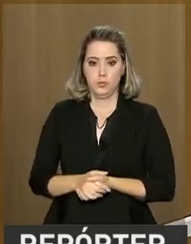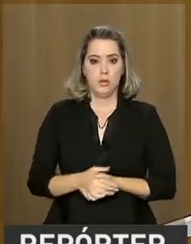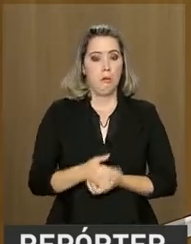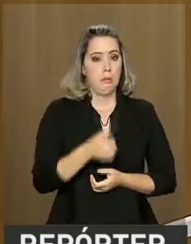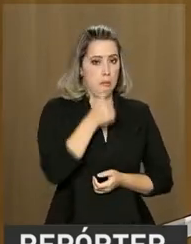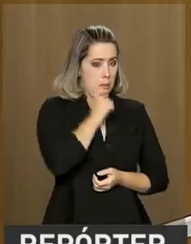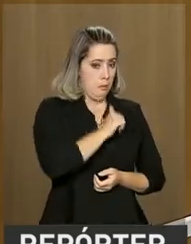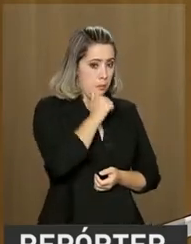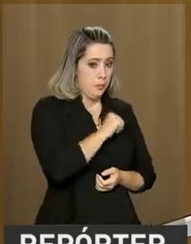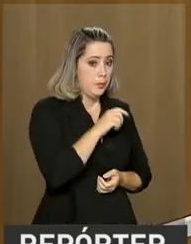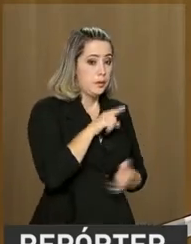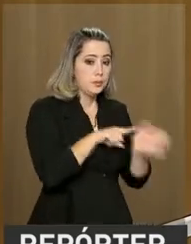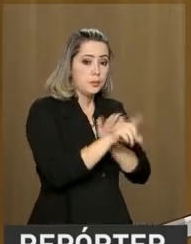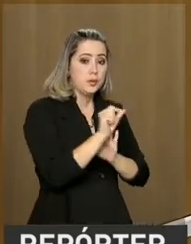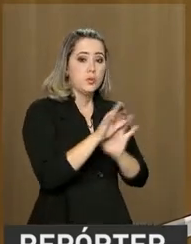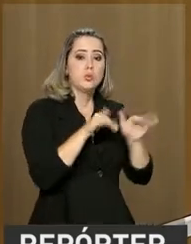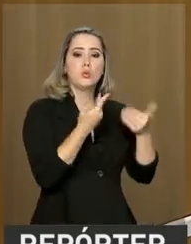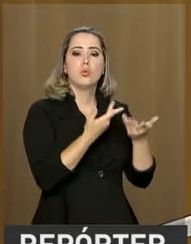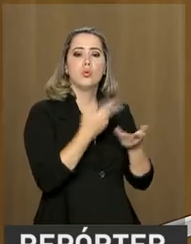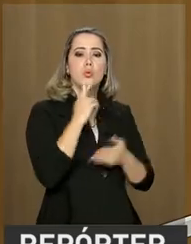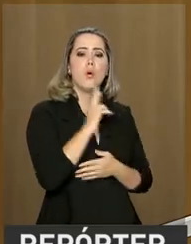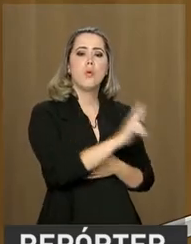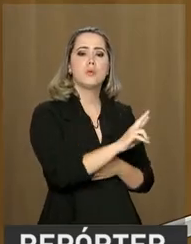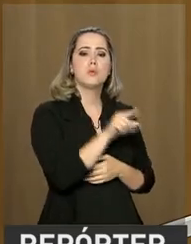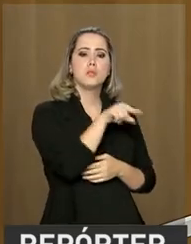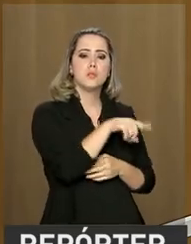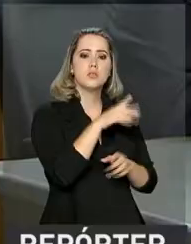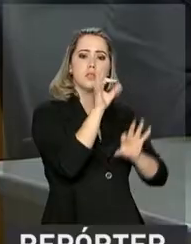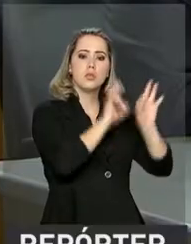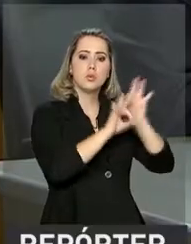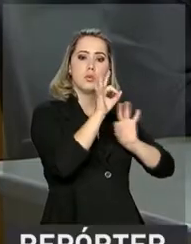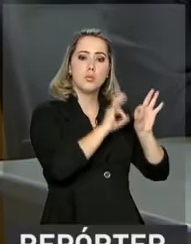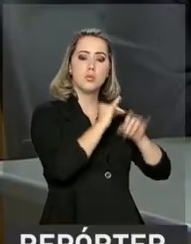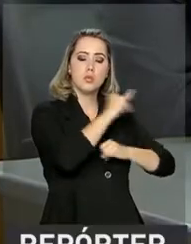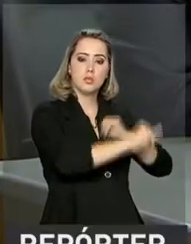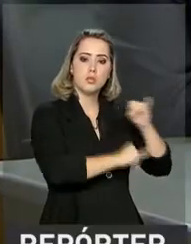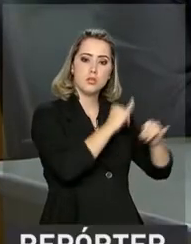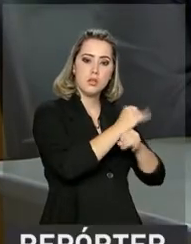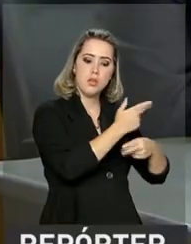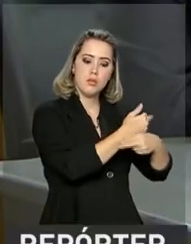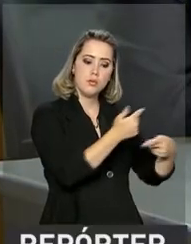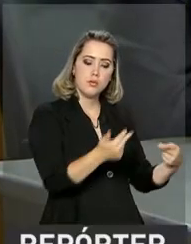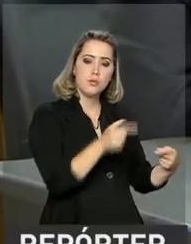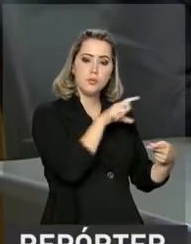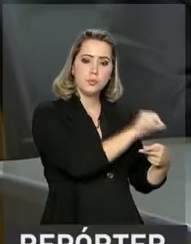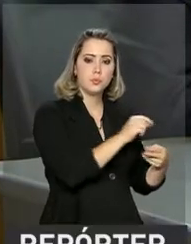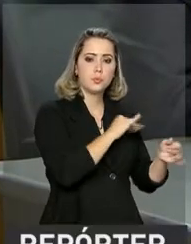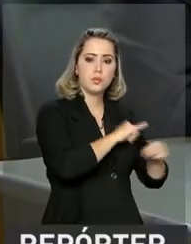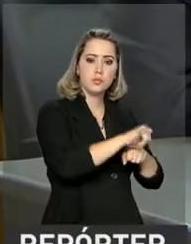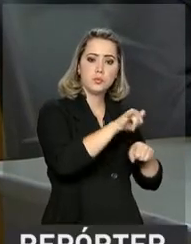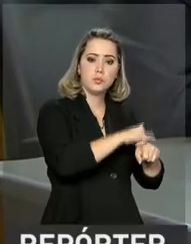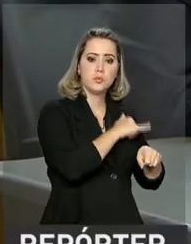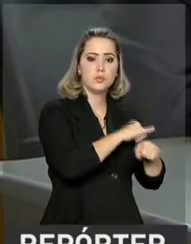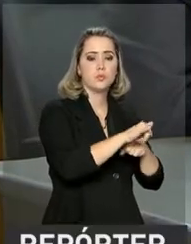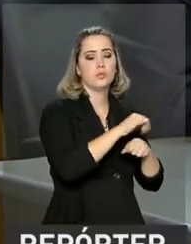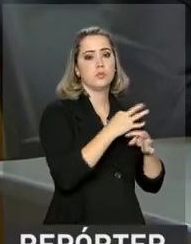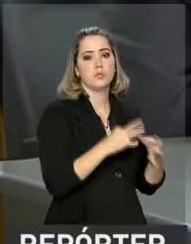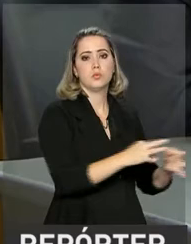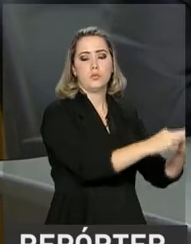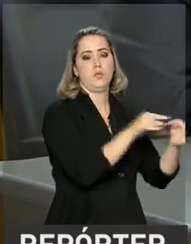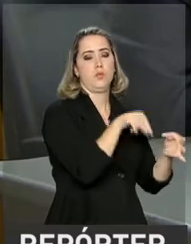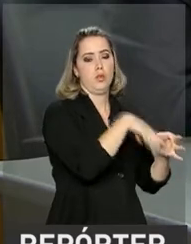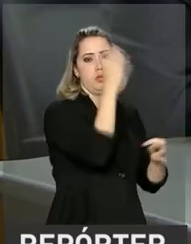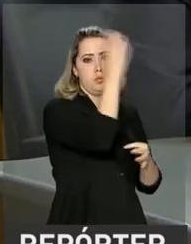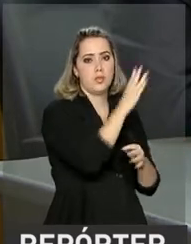contar falando pra nós que avaliação o senhor faz do plano nacional de internet das coisas e da estratégia digital brasileira quais